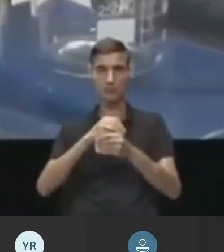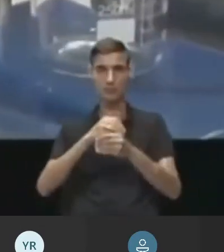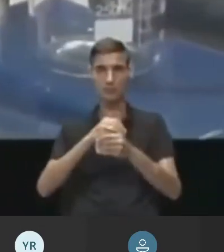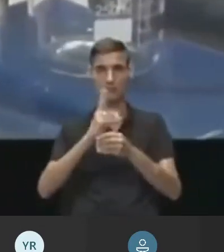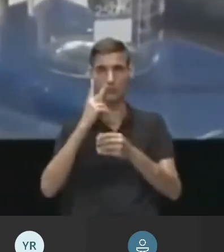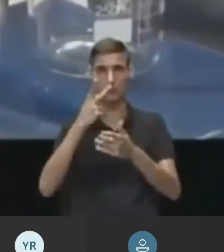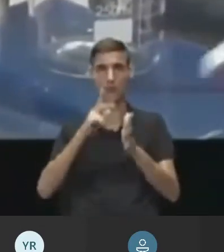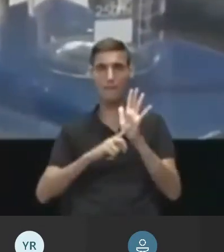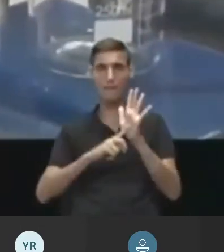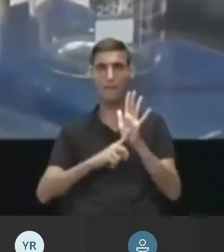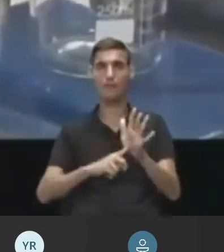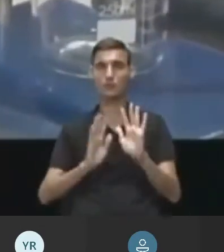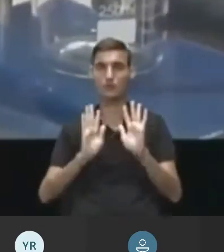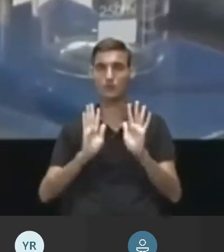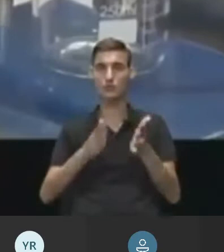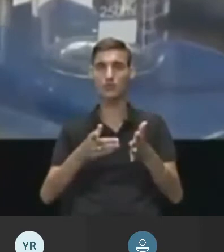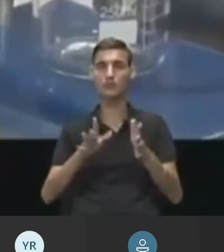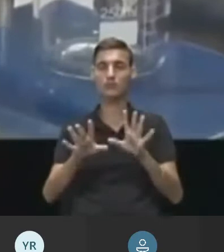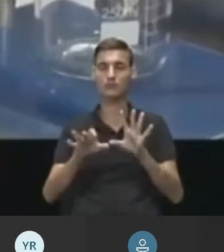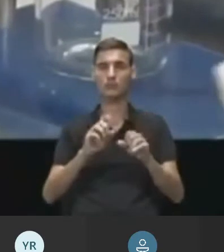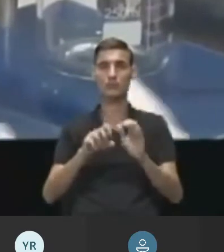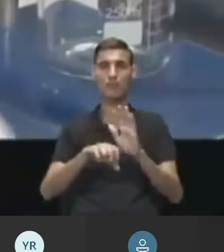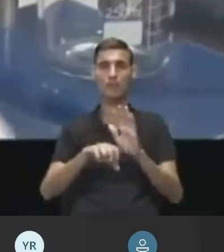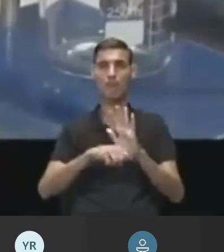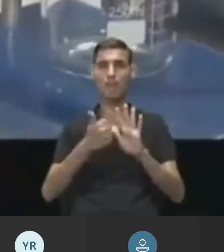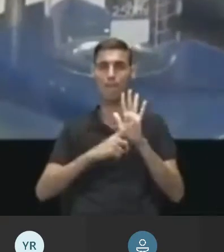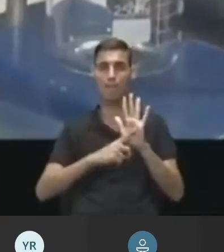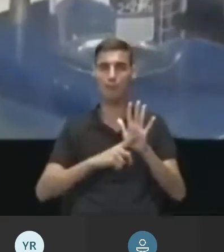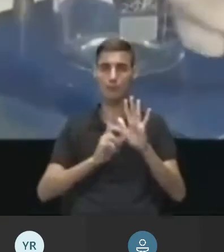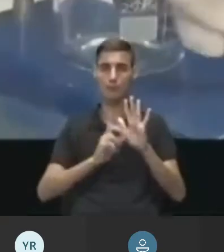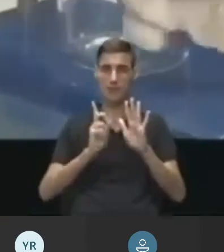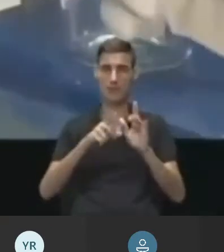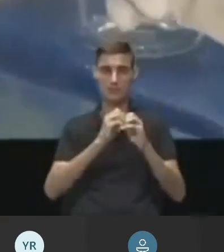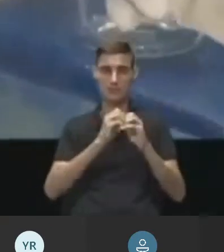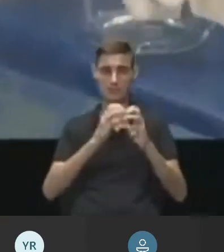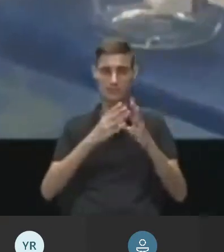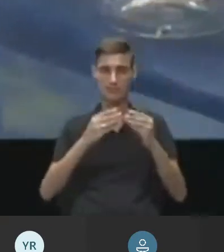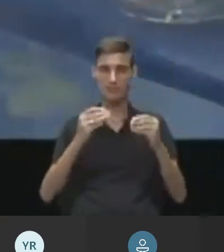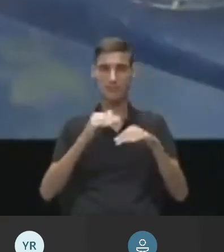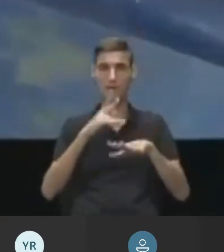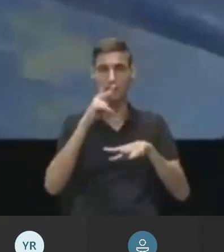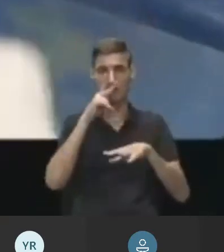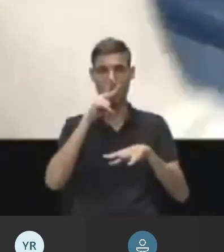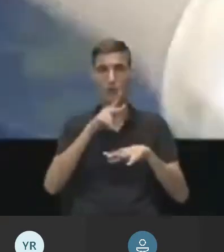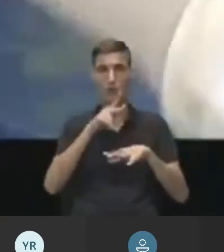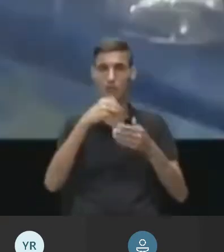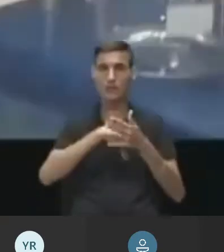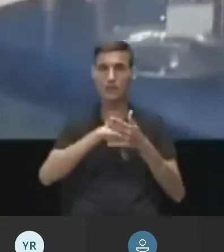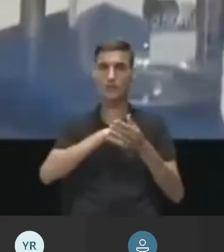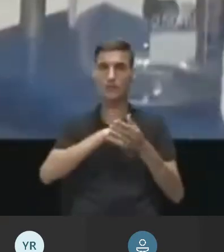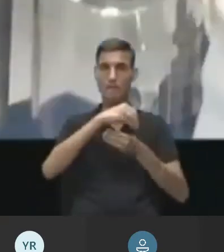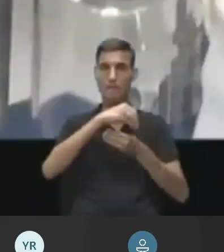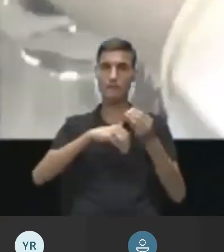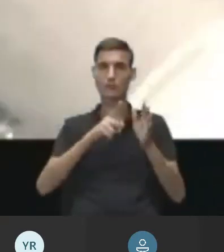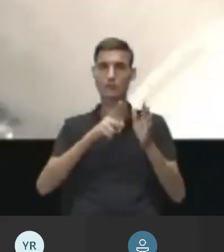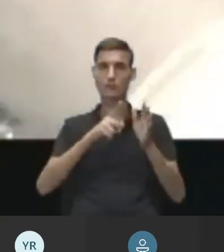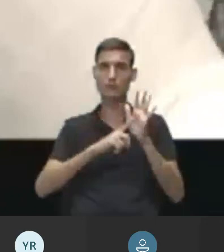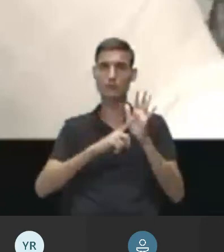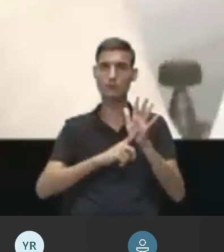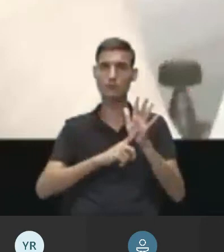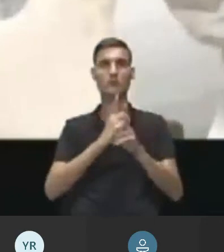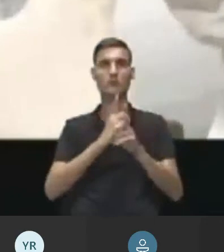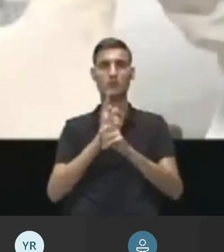Isso tudo para obtermos a primeira amostra, certo? Nessa primeira amostra, ela é